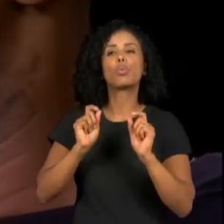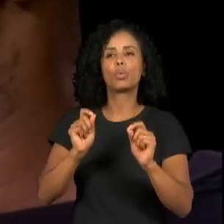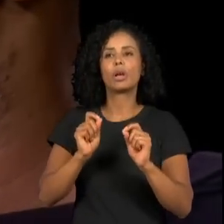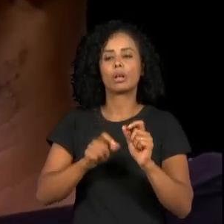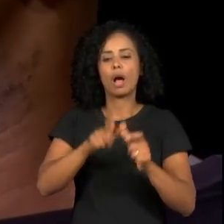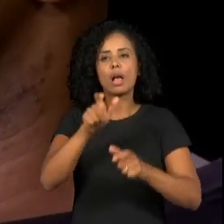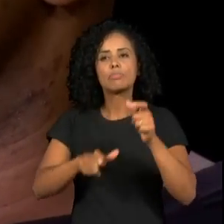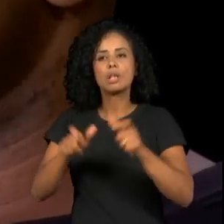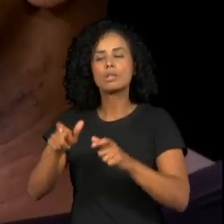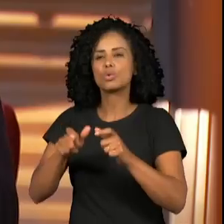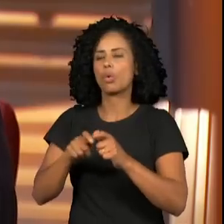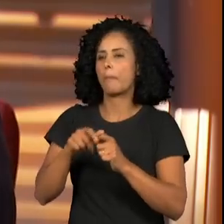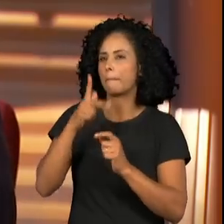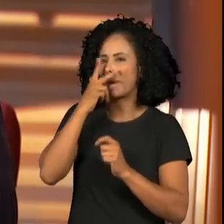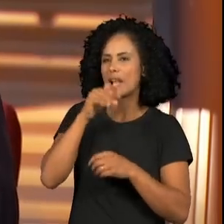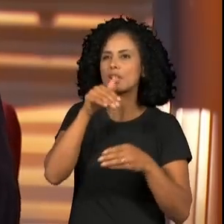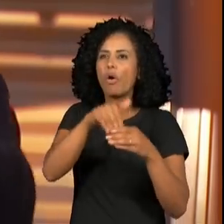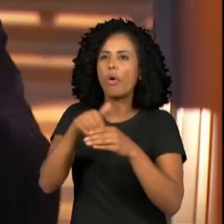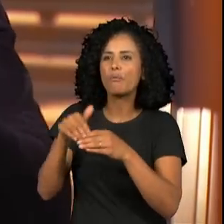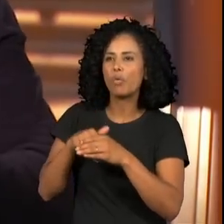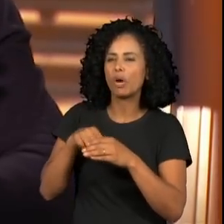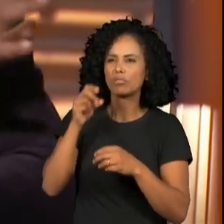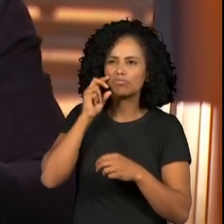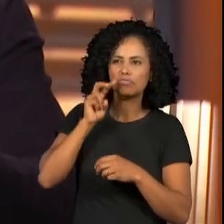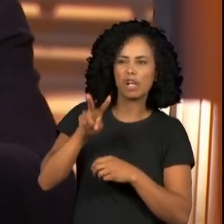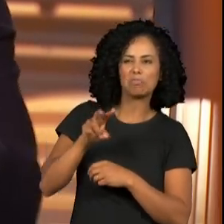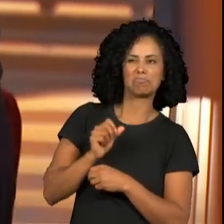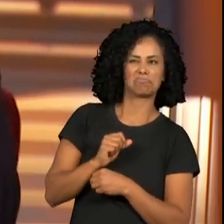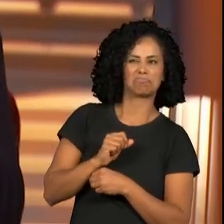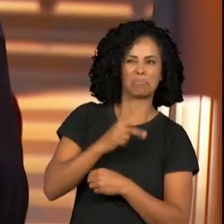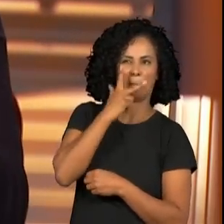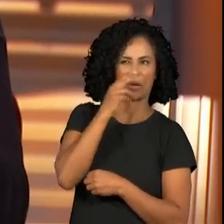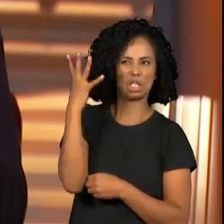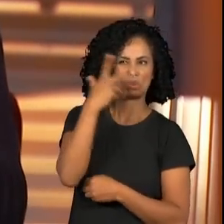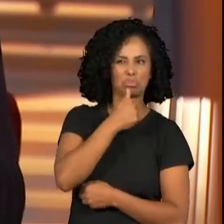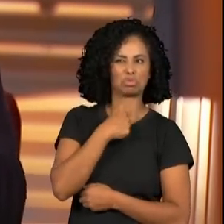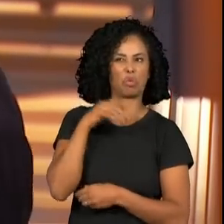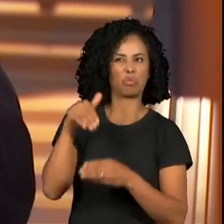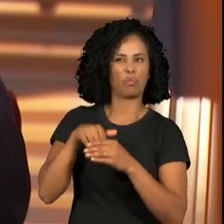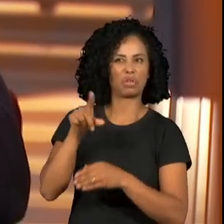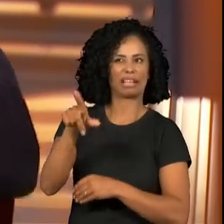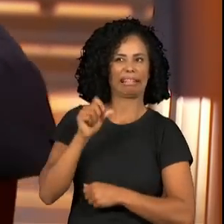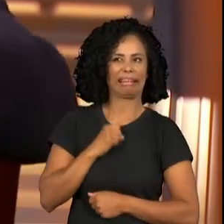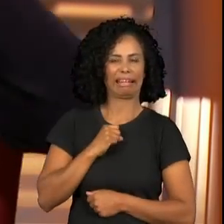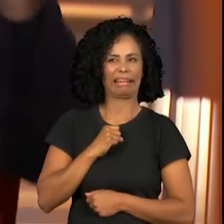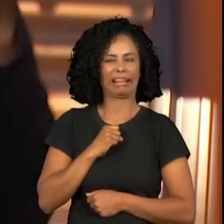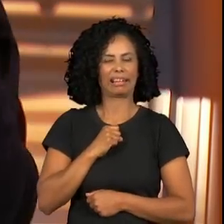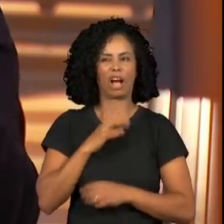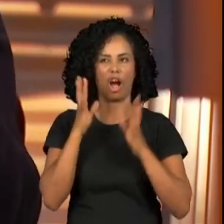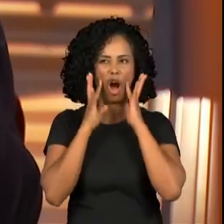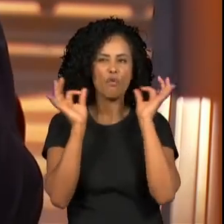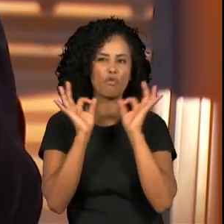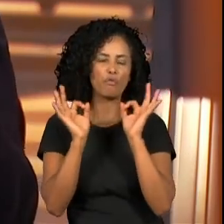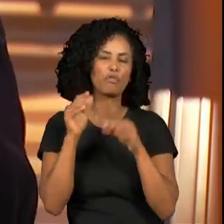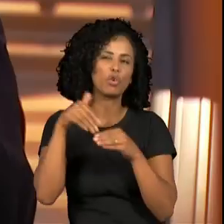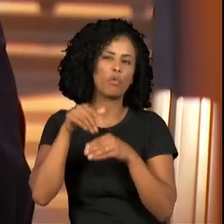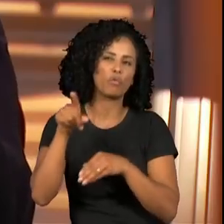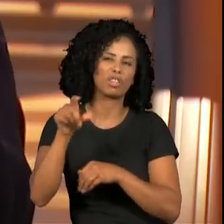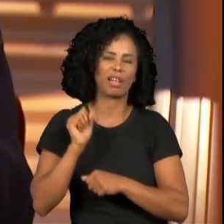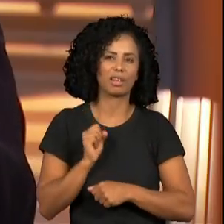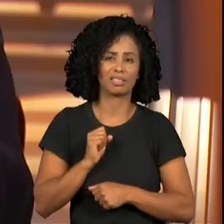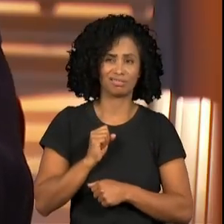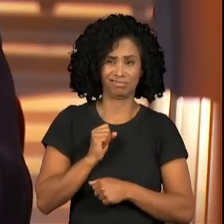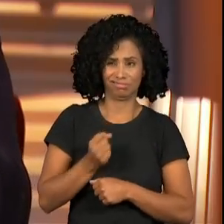pelo rosto mais claro, ou porque parece com um galã não sei de onde, ou porque é bonitinho, ou é porque... Sabe, esse tipo